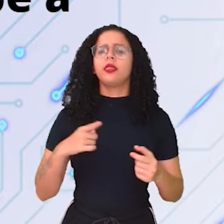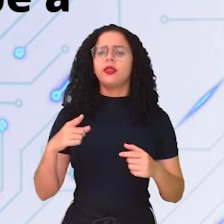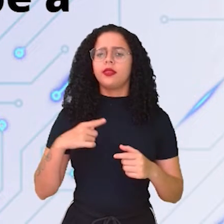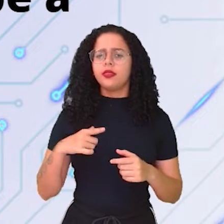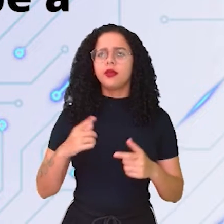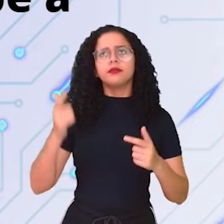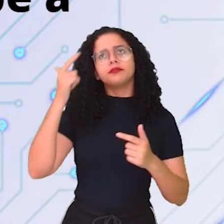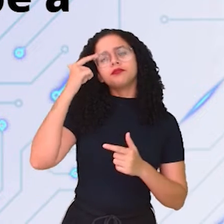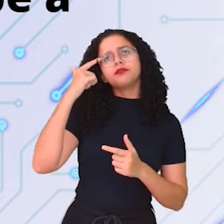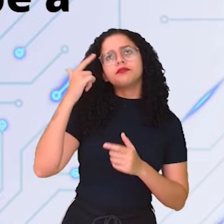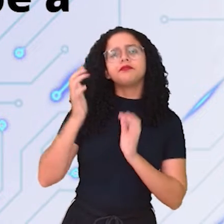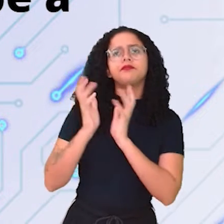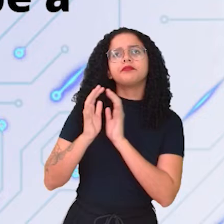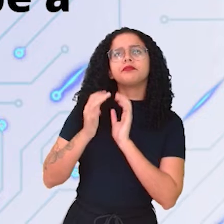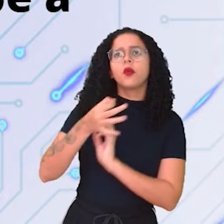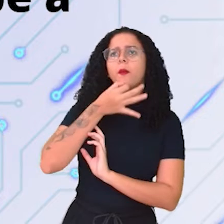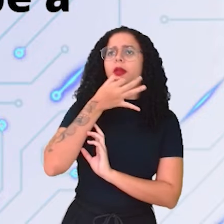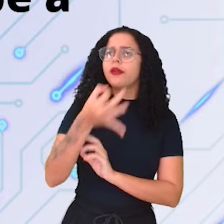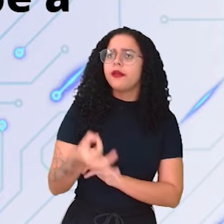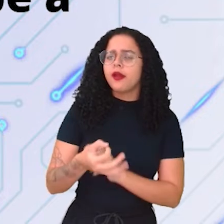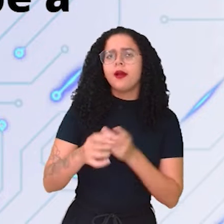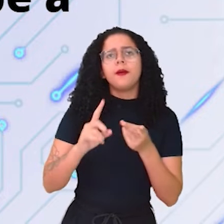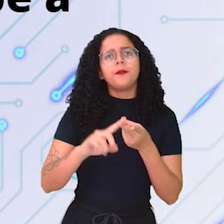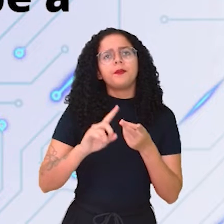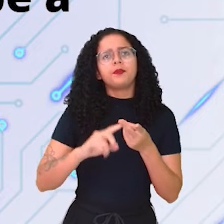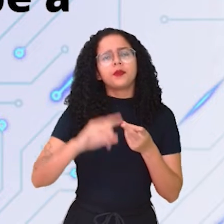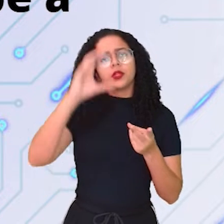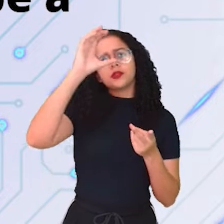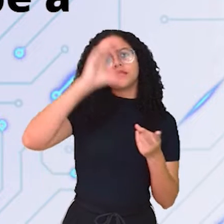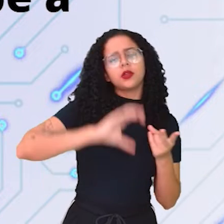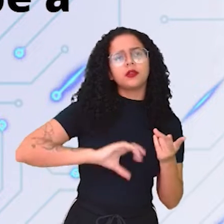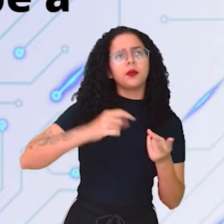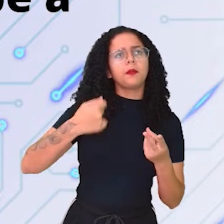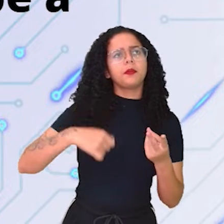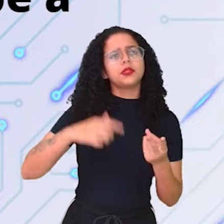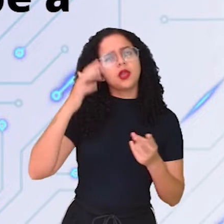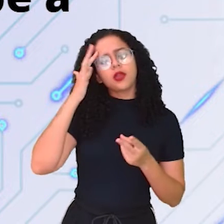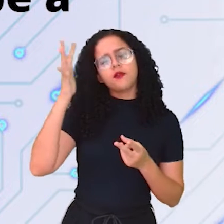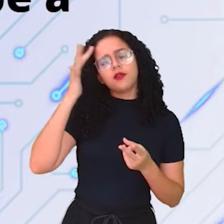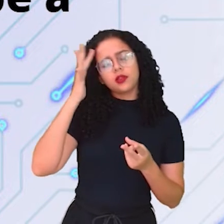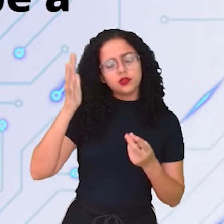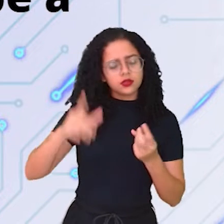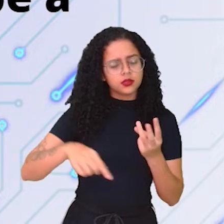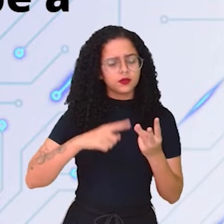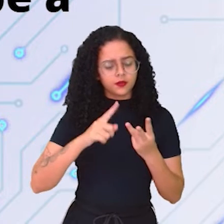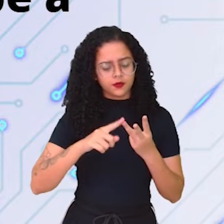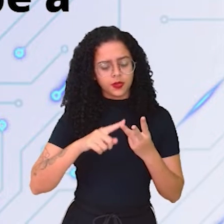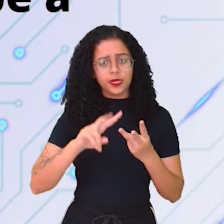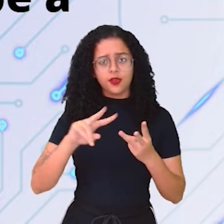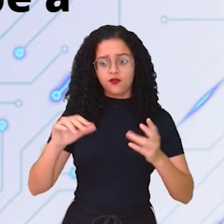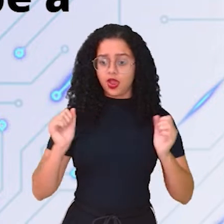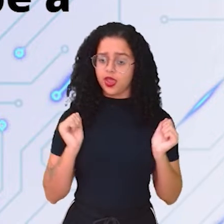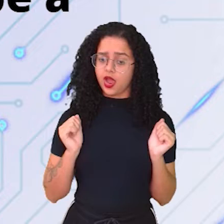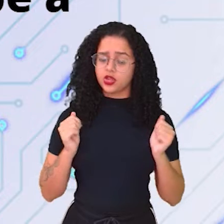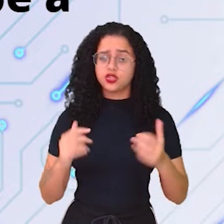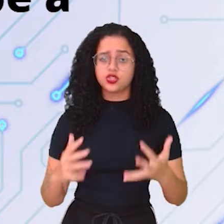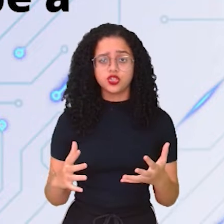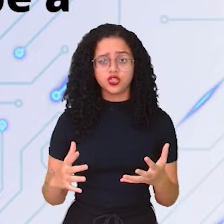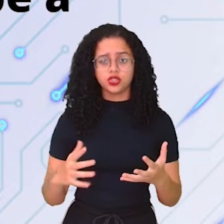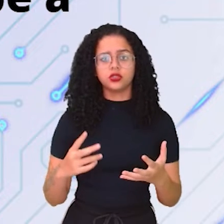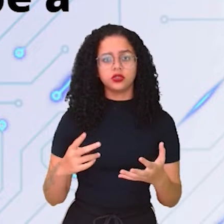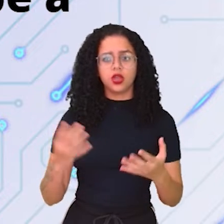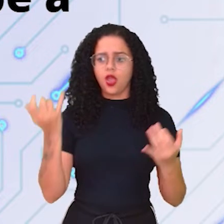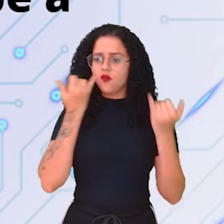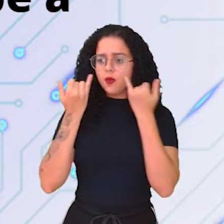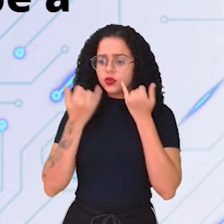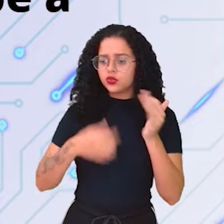opinião, vai formar você enquanto cidadão, enquanto cidadã, certo? Você vai agir de acordo com as